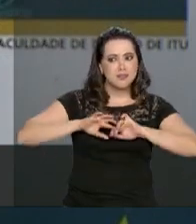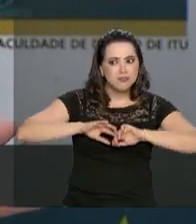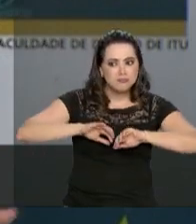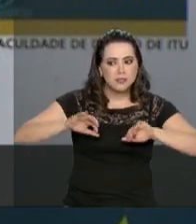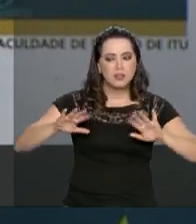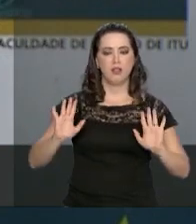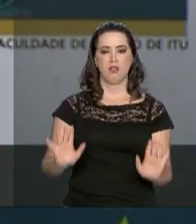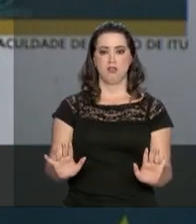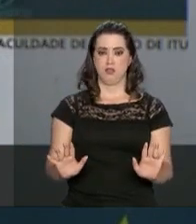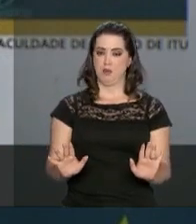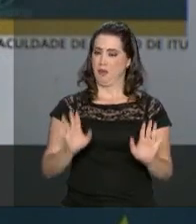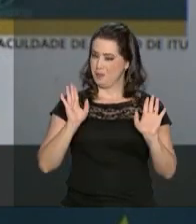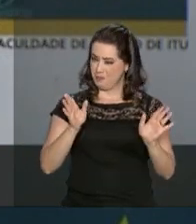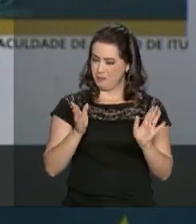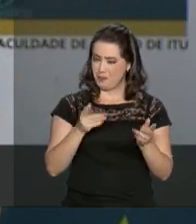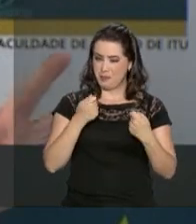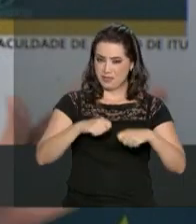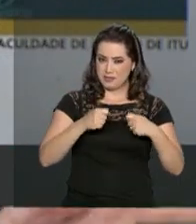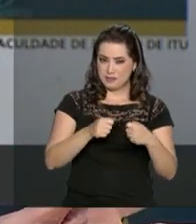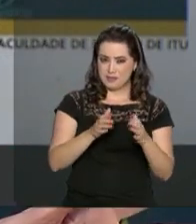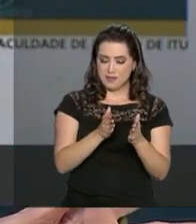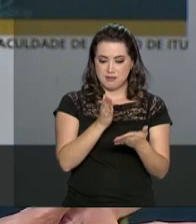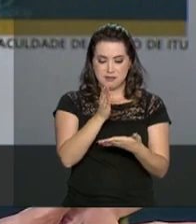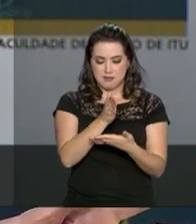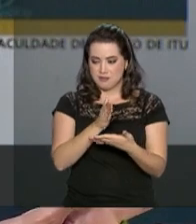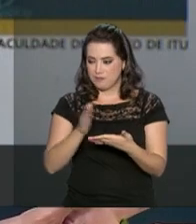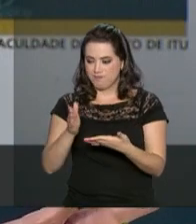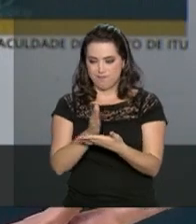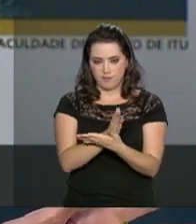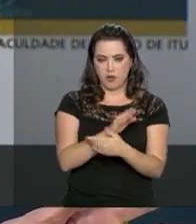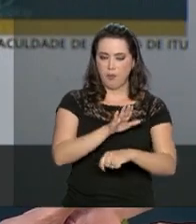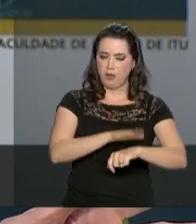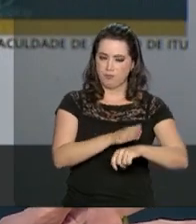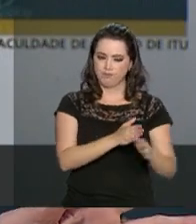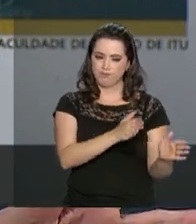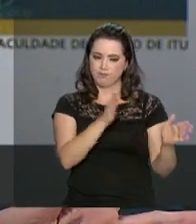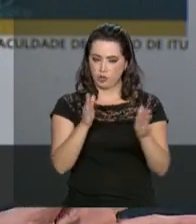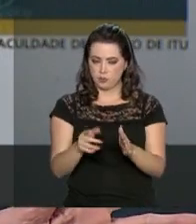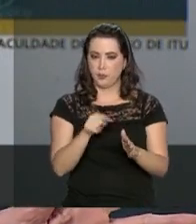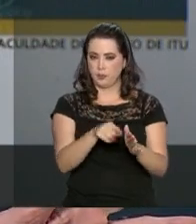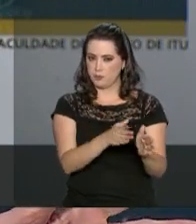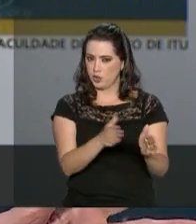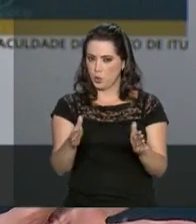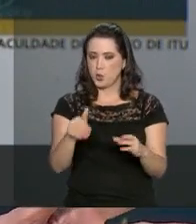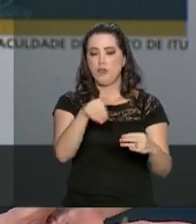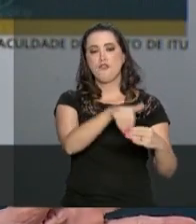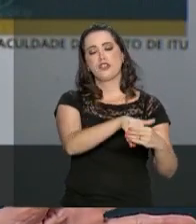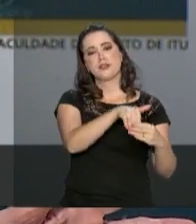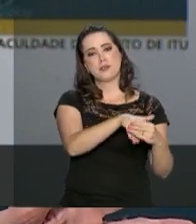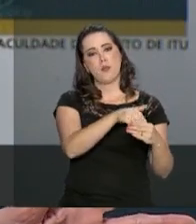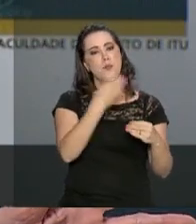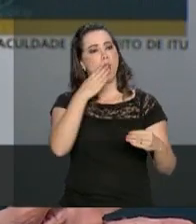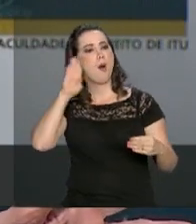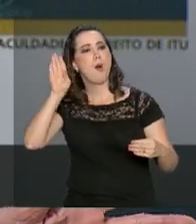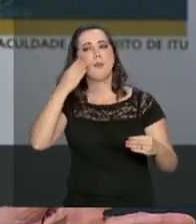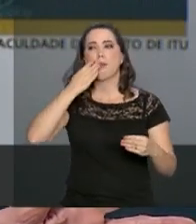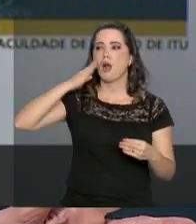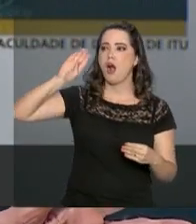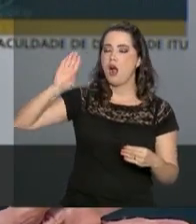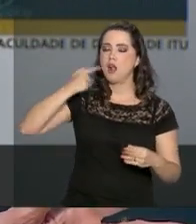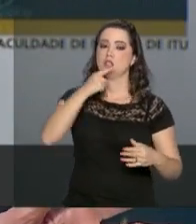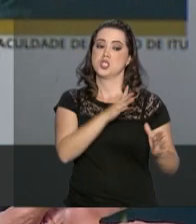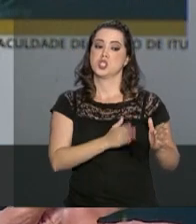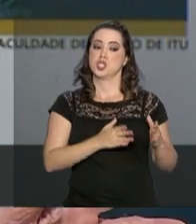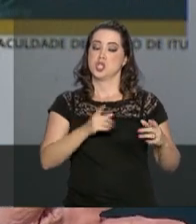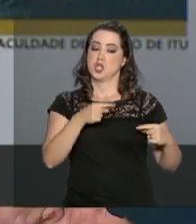momentos políticos muito importantes. Um é o momento político eleitoral, que antecede as eleições. Quando você tem um momento